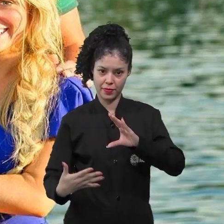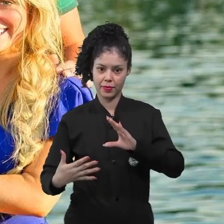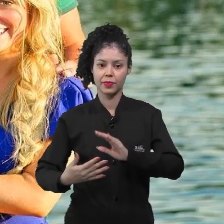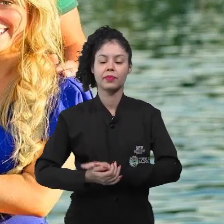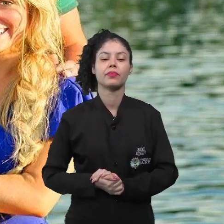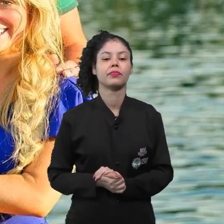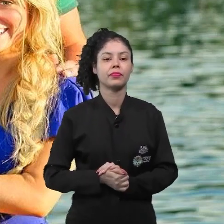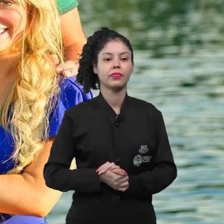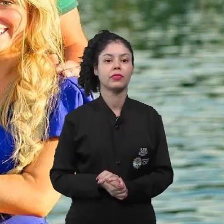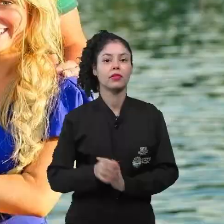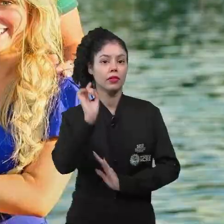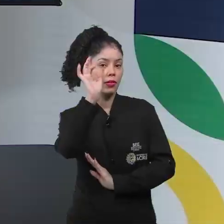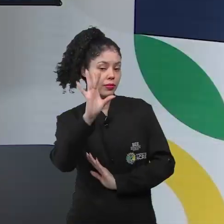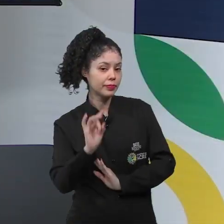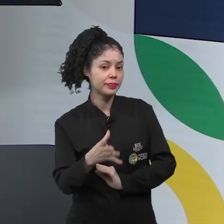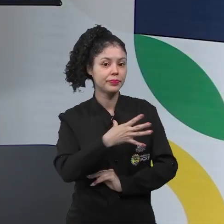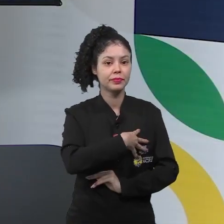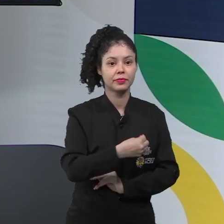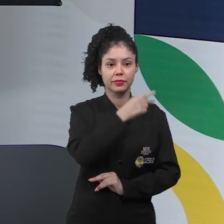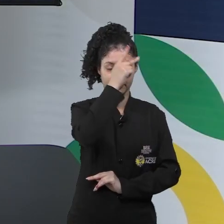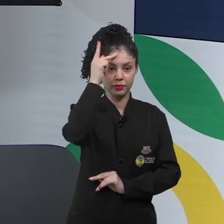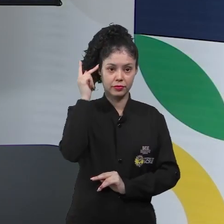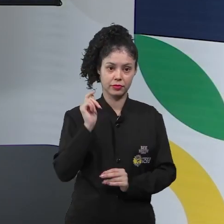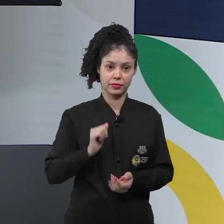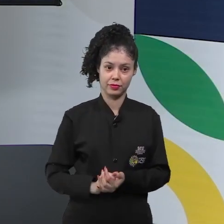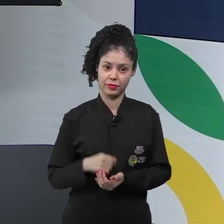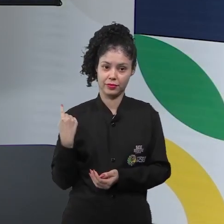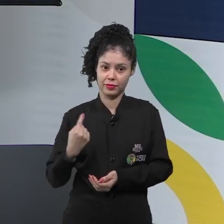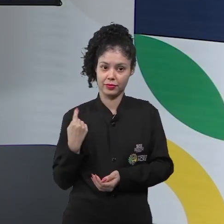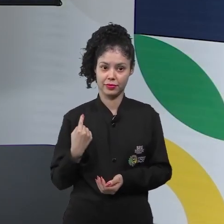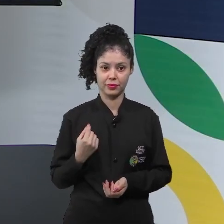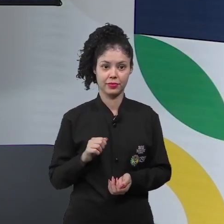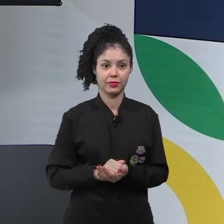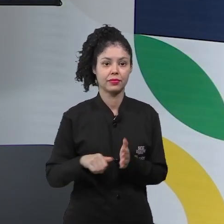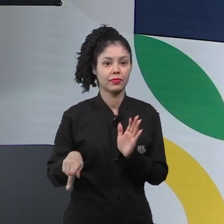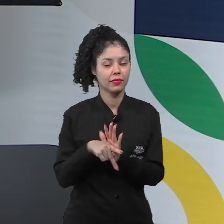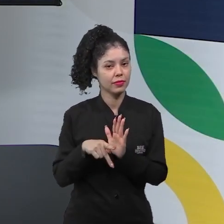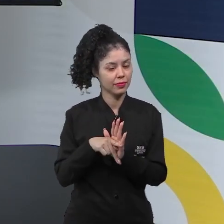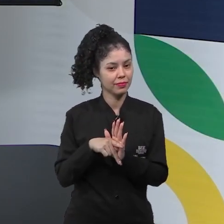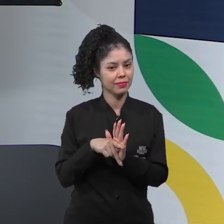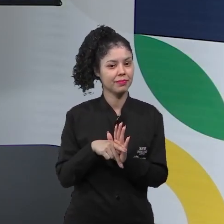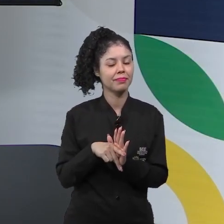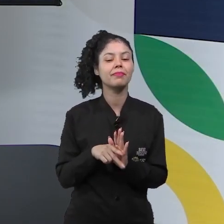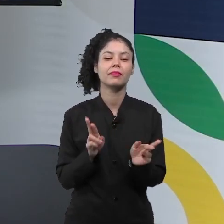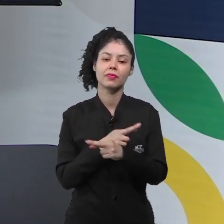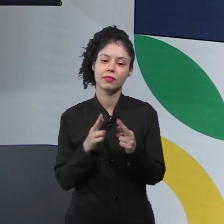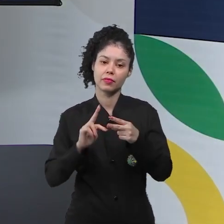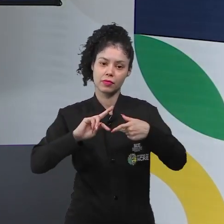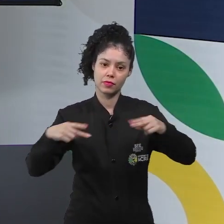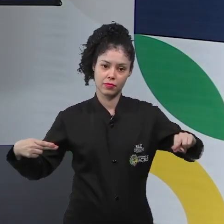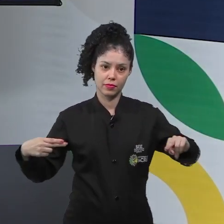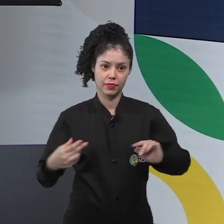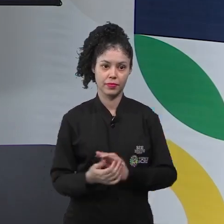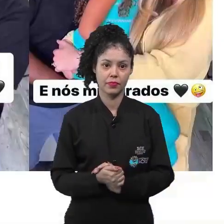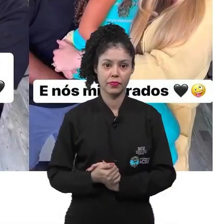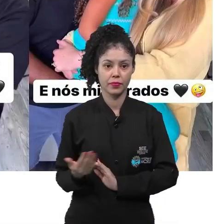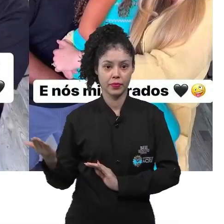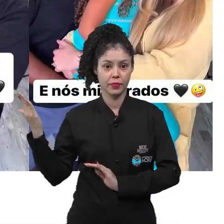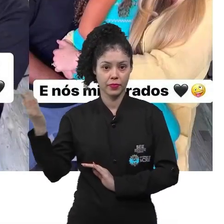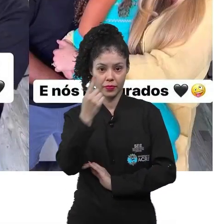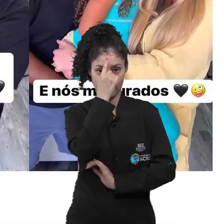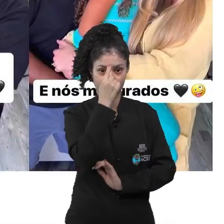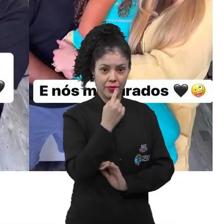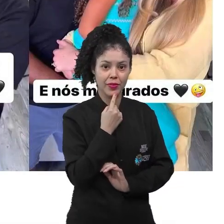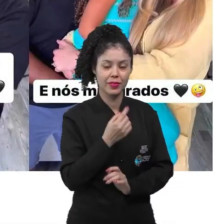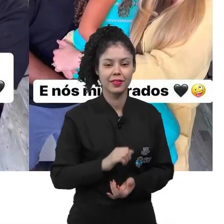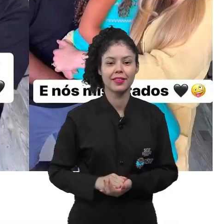característica. Então, cada filho, cada pessoa, ela é única em relação ao seu DNA. Aqui nessa foto eu também